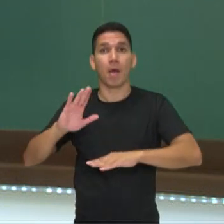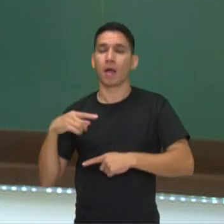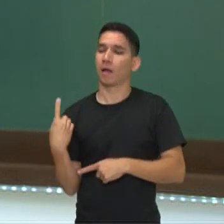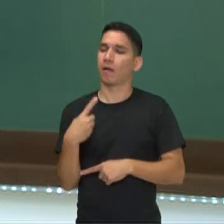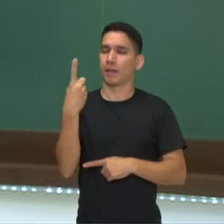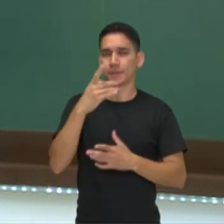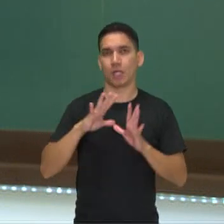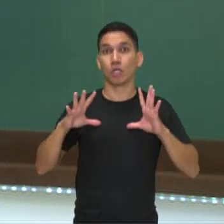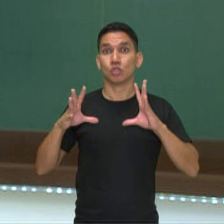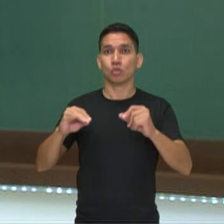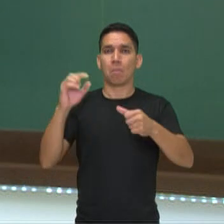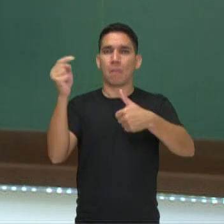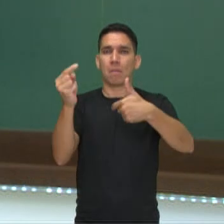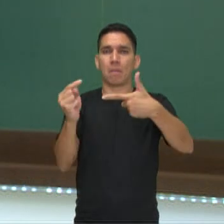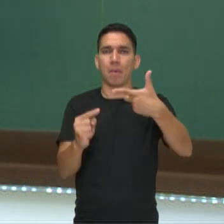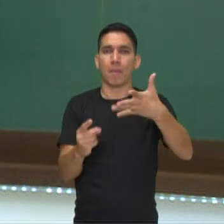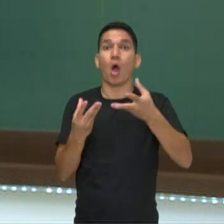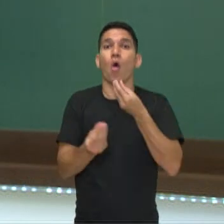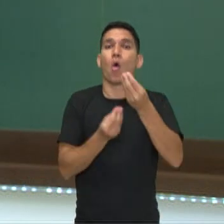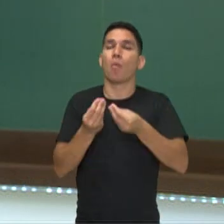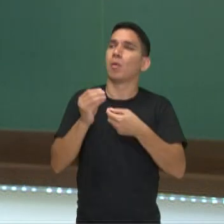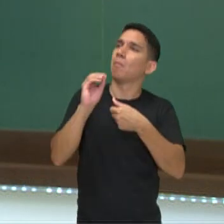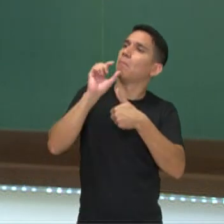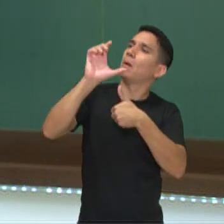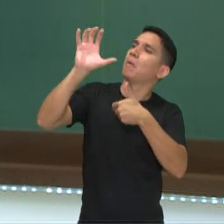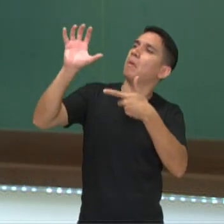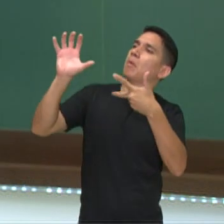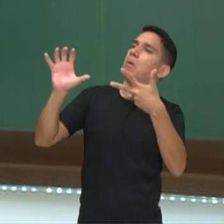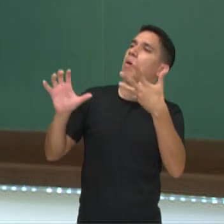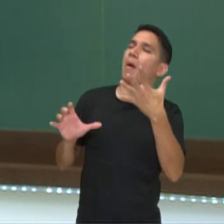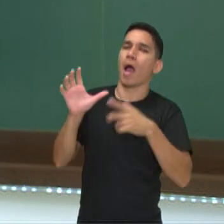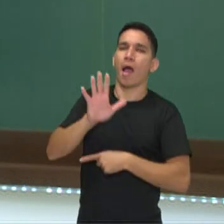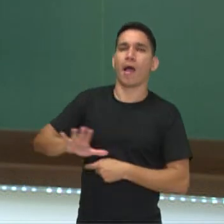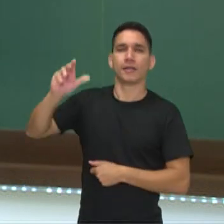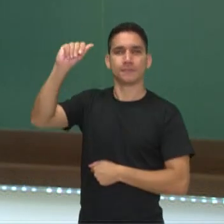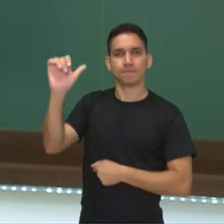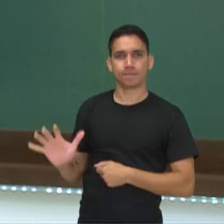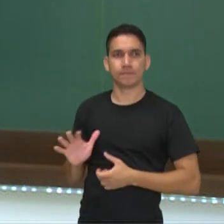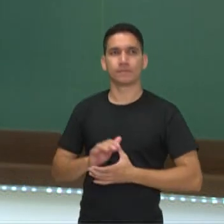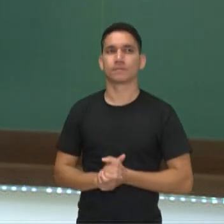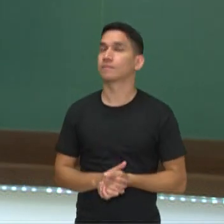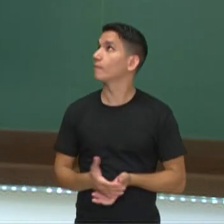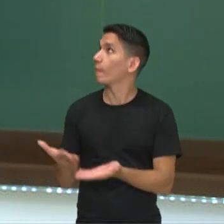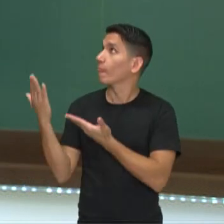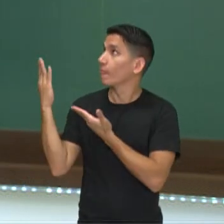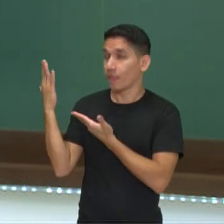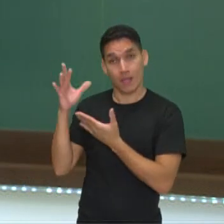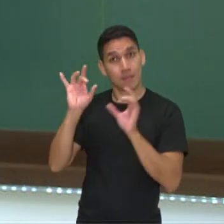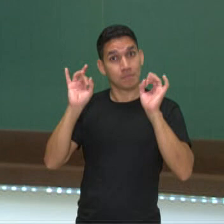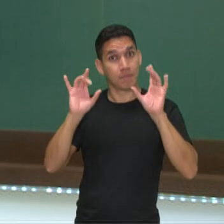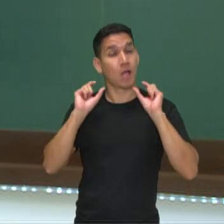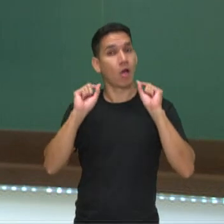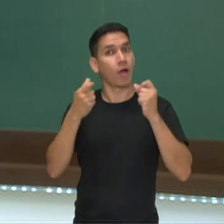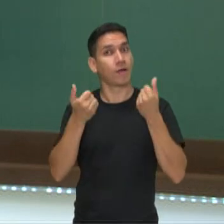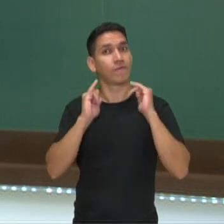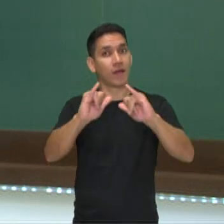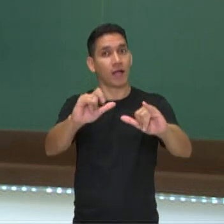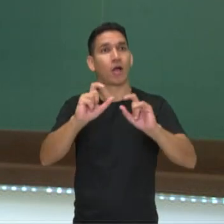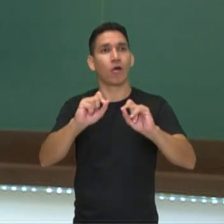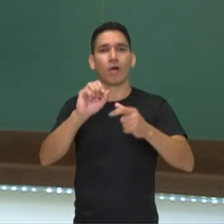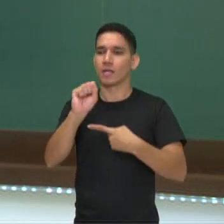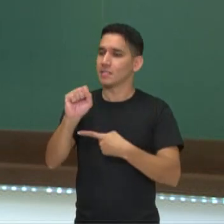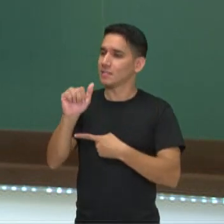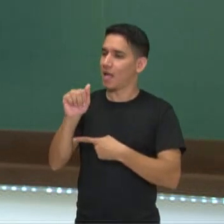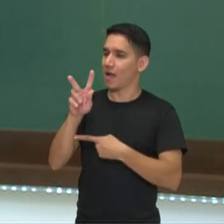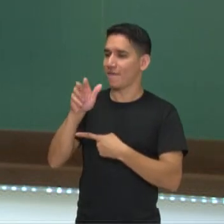toda a vegetação, a distribuição da vegetação no continente africano. Em especial, eu quero falar com vocês sobre a